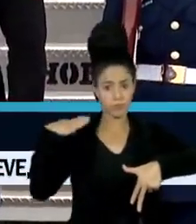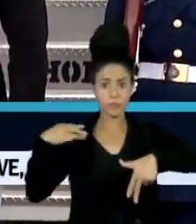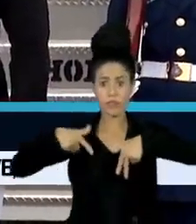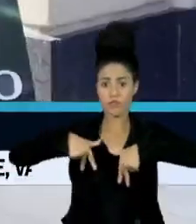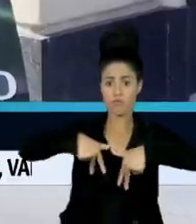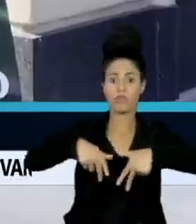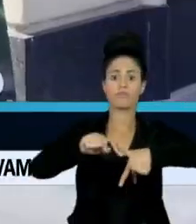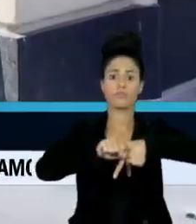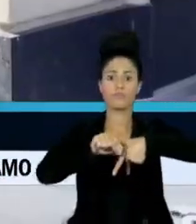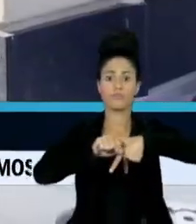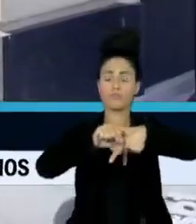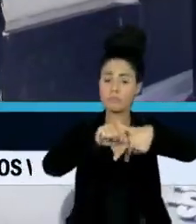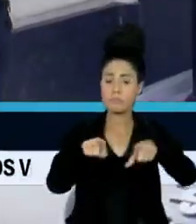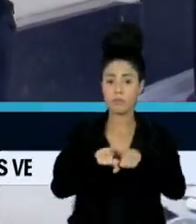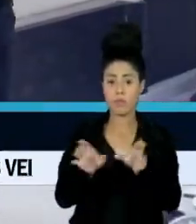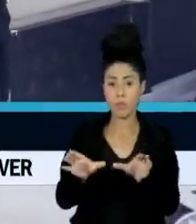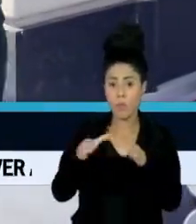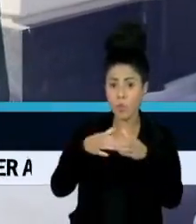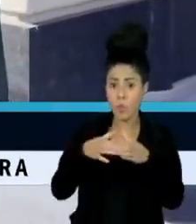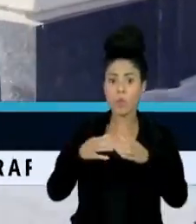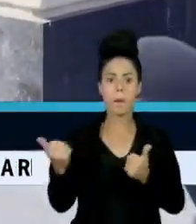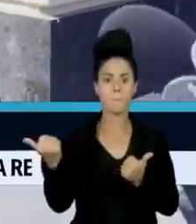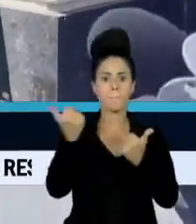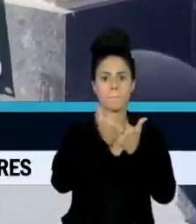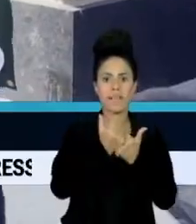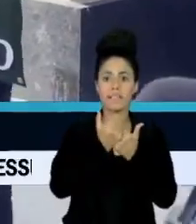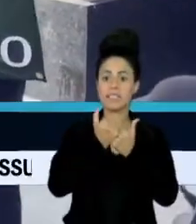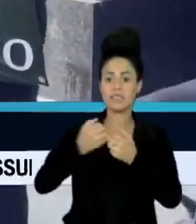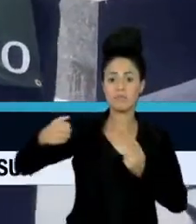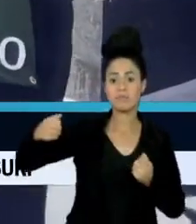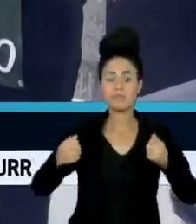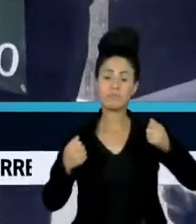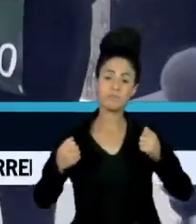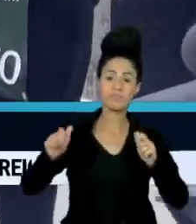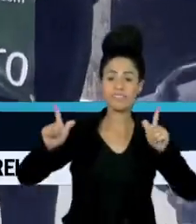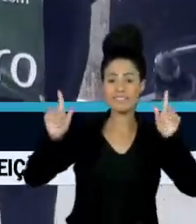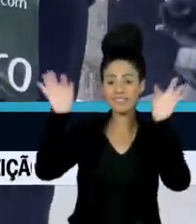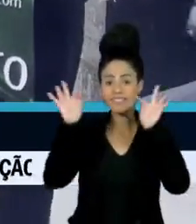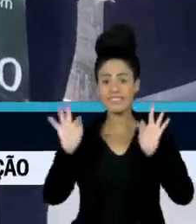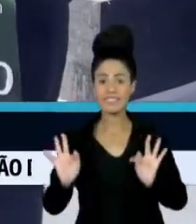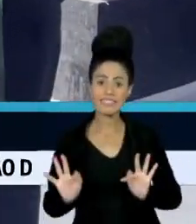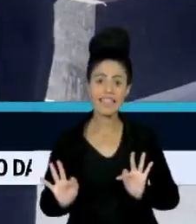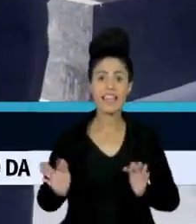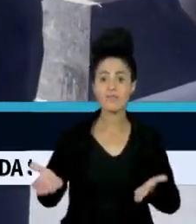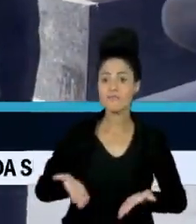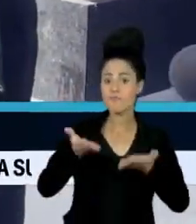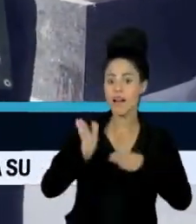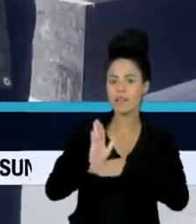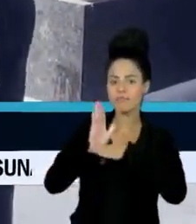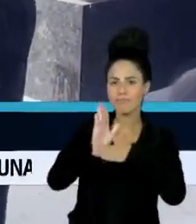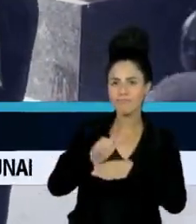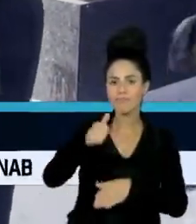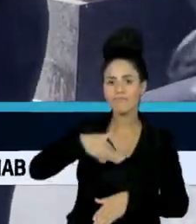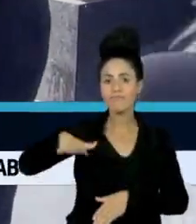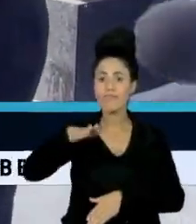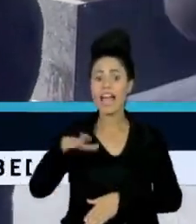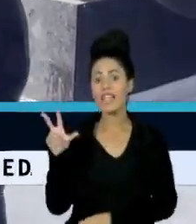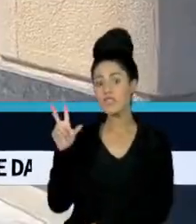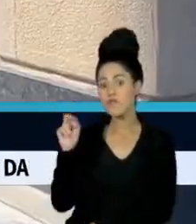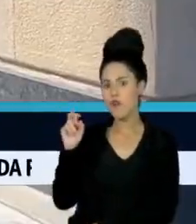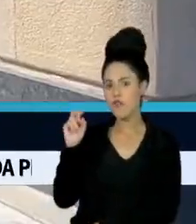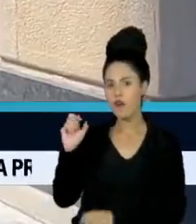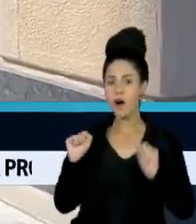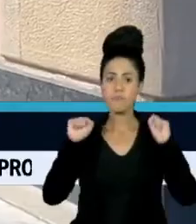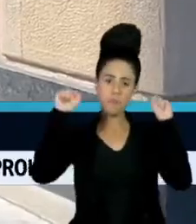Unidos. Este grupo de apoiadoras estava à espera na porta do hotel. Auto-intituladas Vovós Poderosas de Las